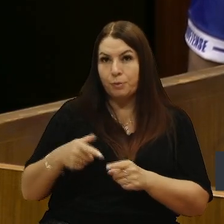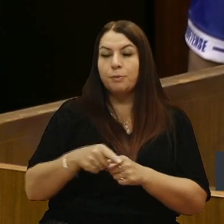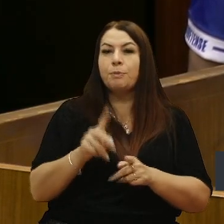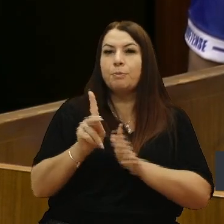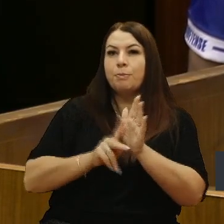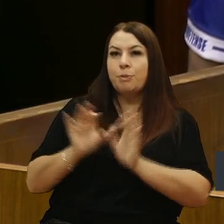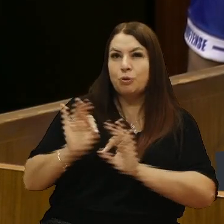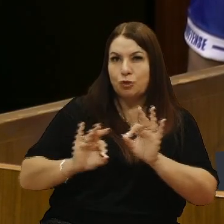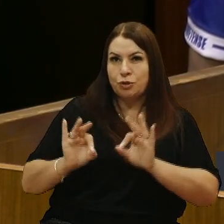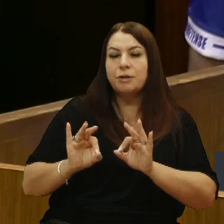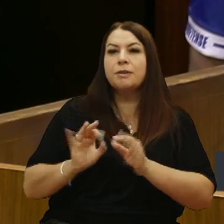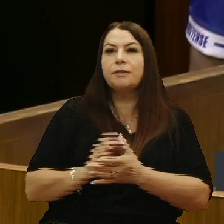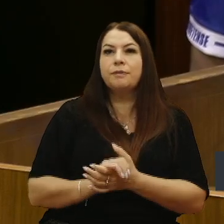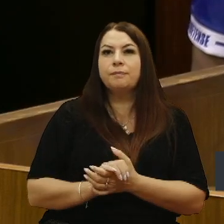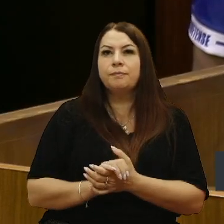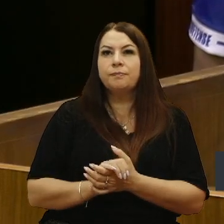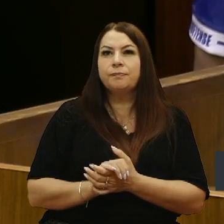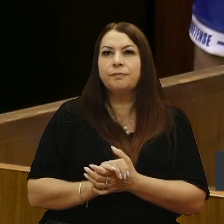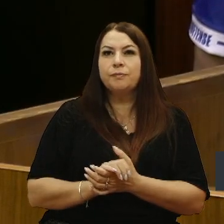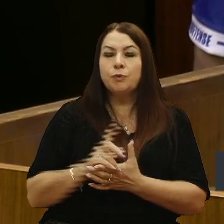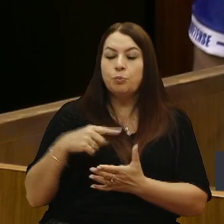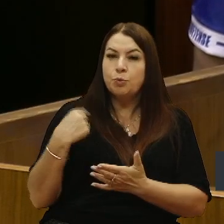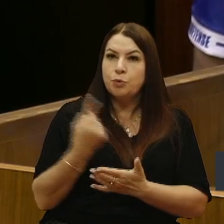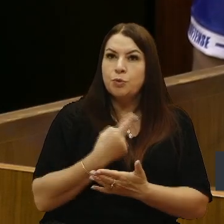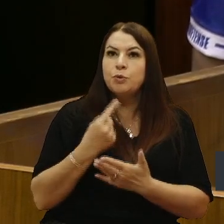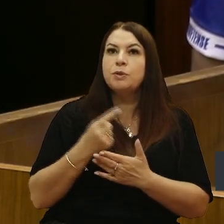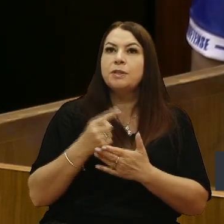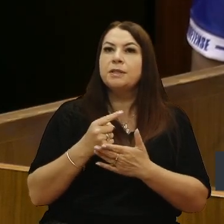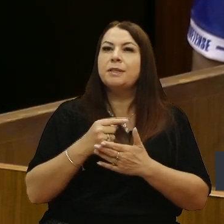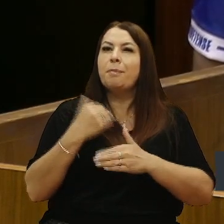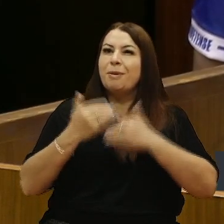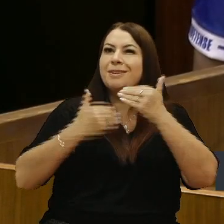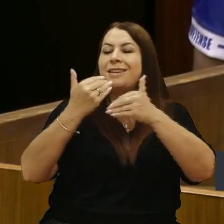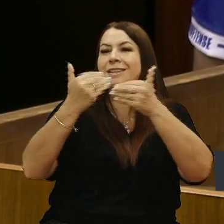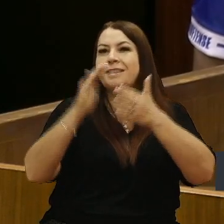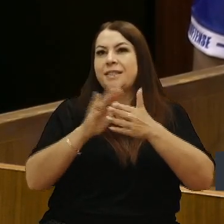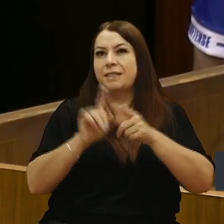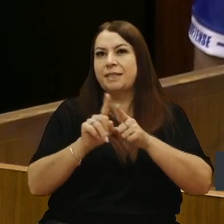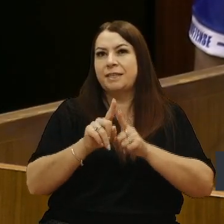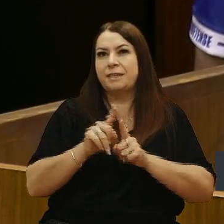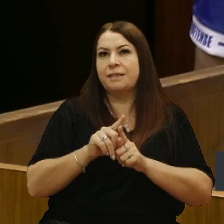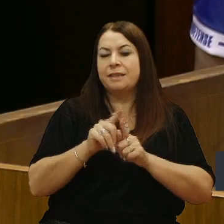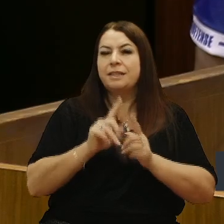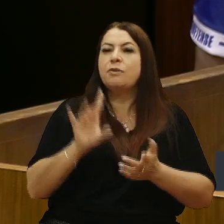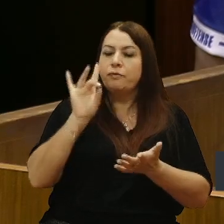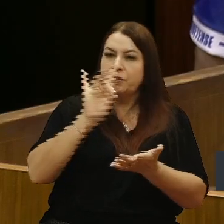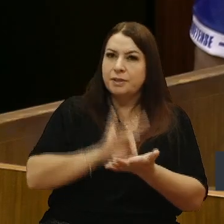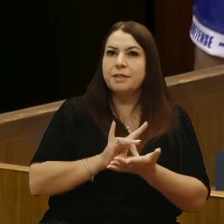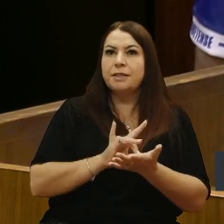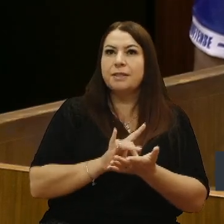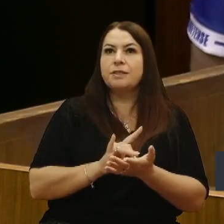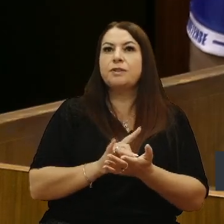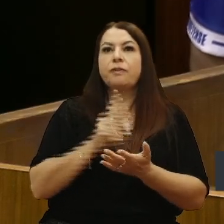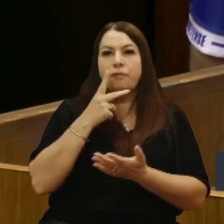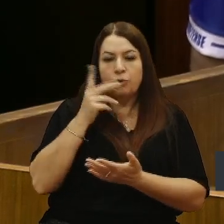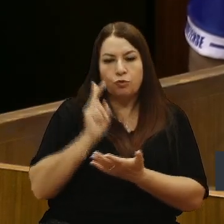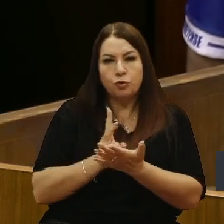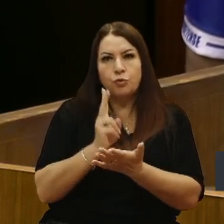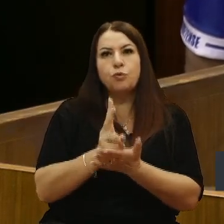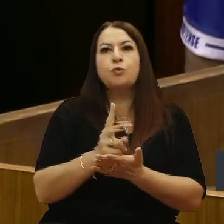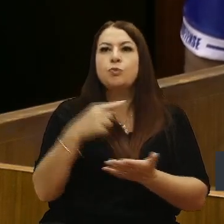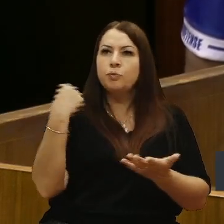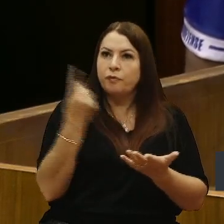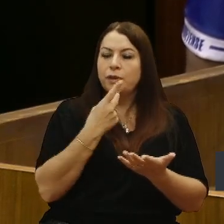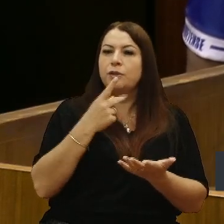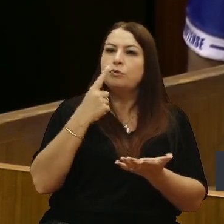projetos como o nosso possam crescer e ser consolidados. Finalizamos reafirmando que nosso